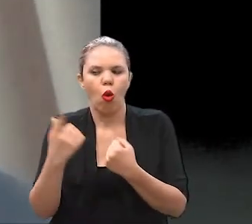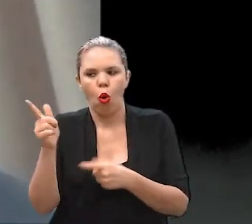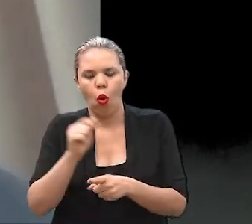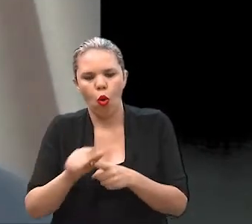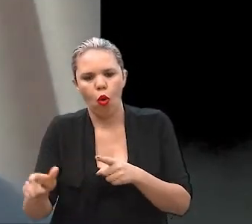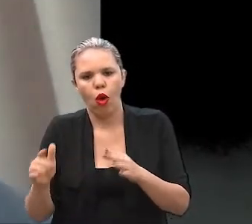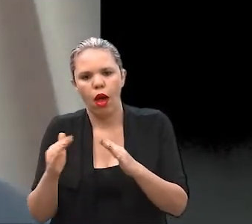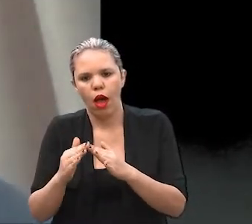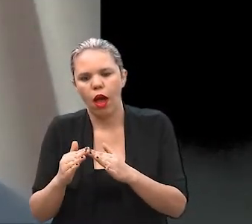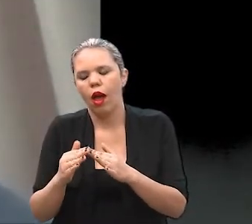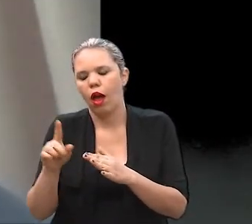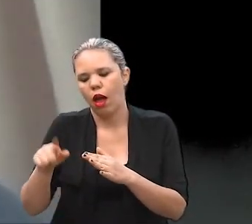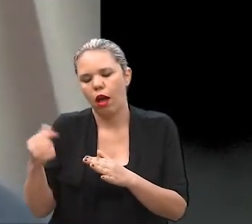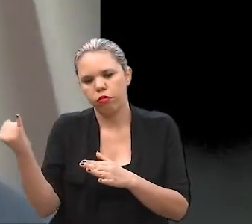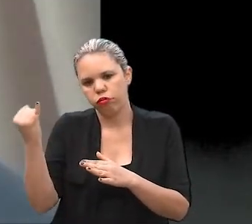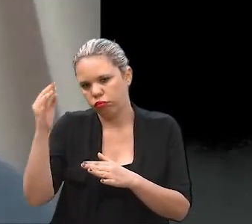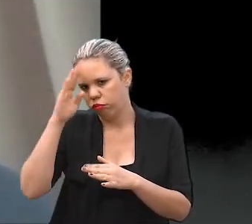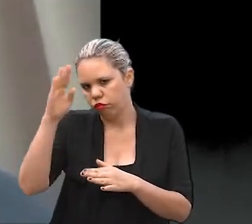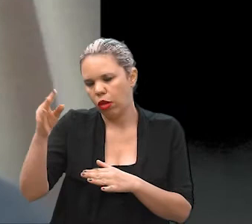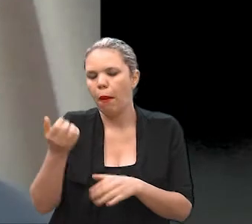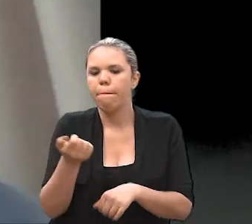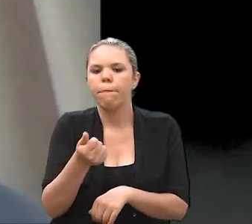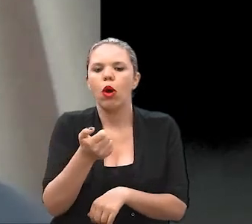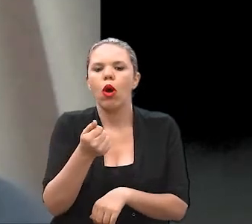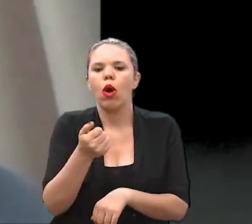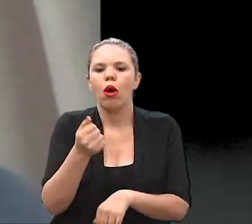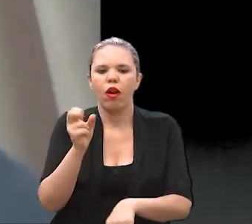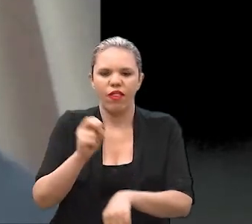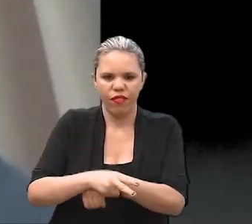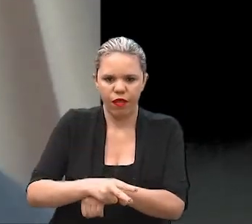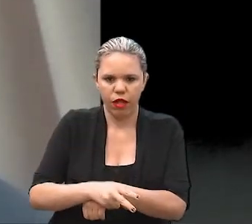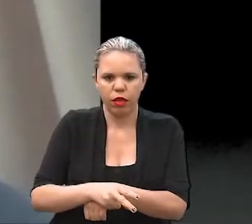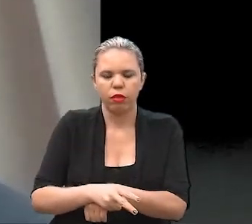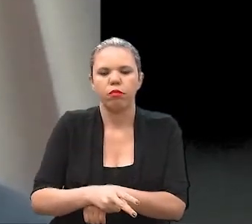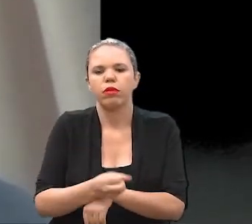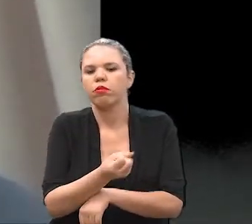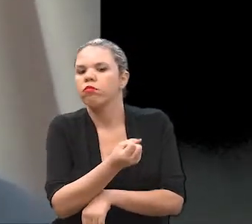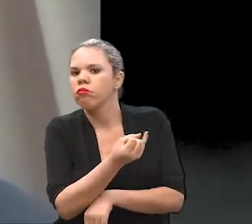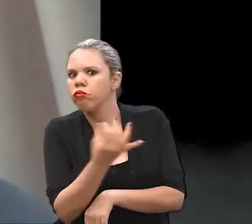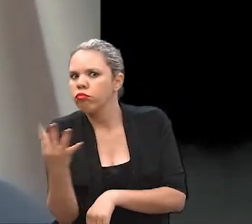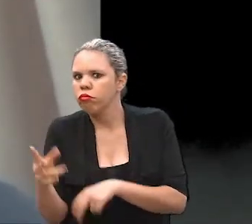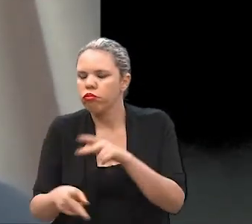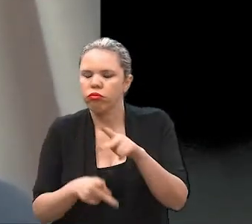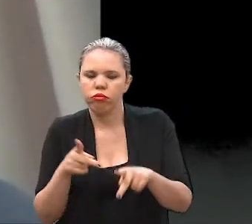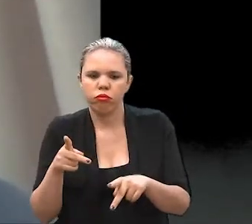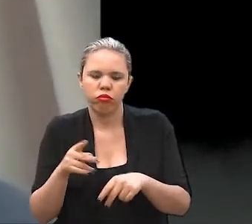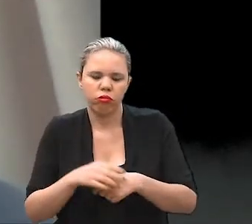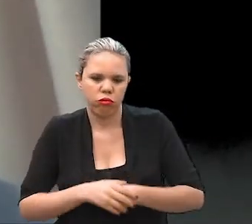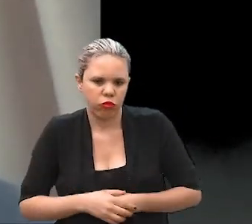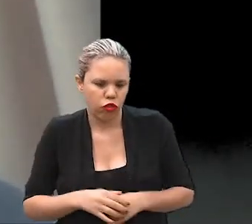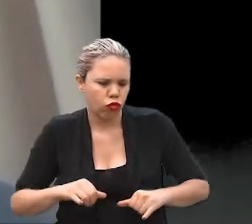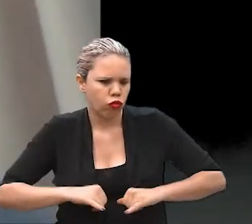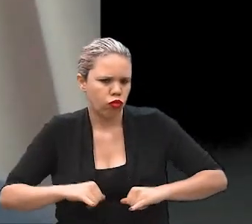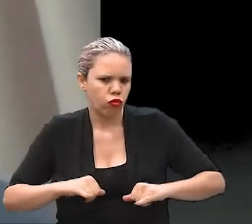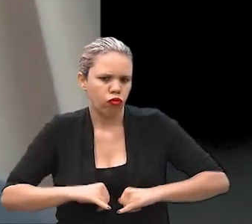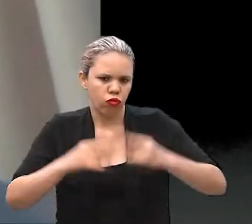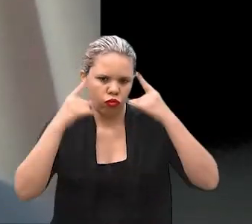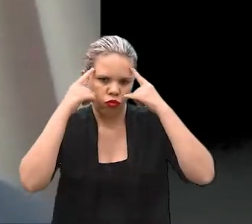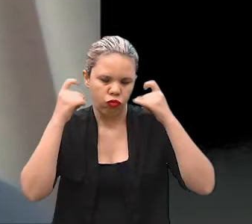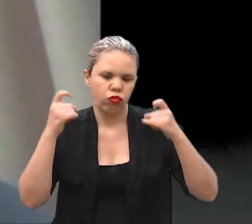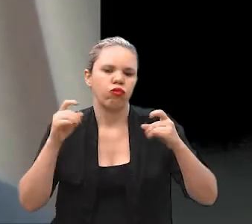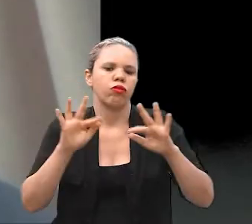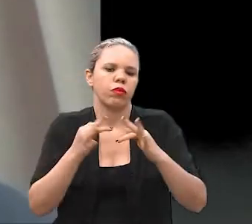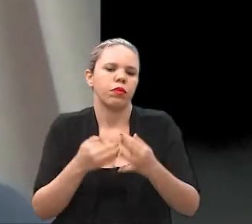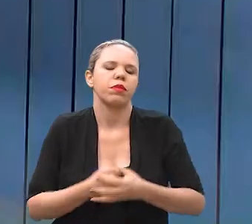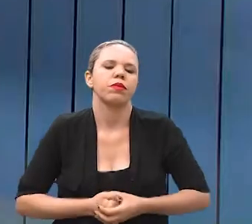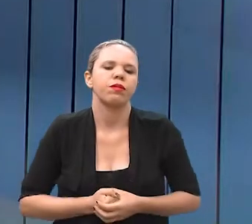porque o abrigo são poucas vagas em função do tamanho e da quantidade de pessoas que sofrem a violência